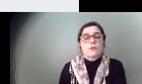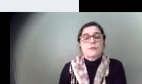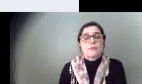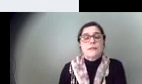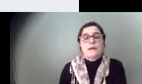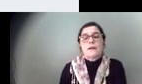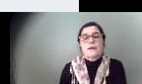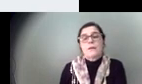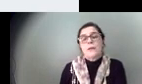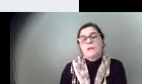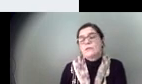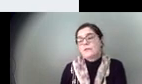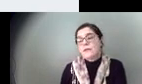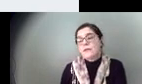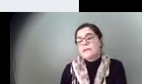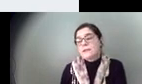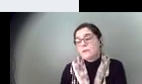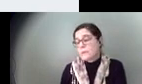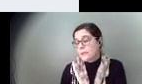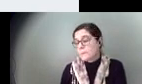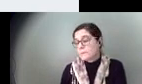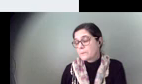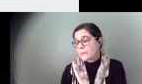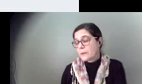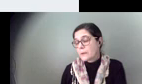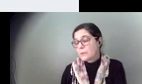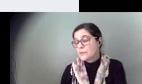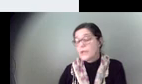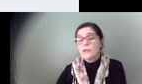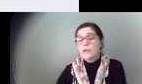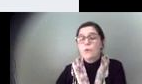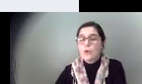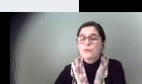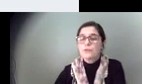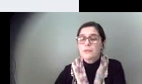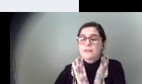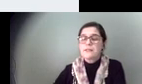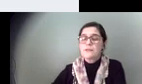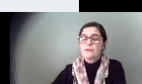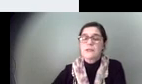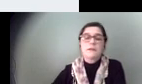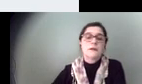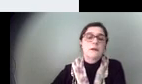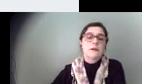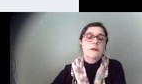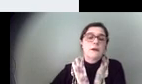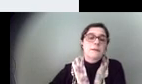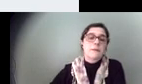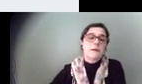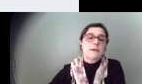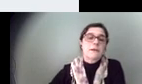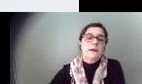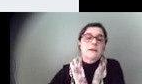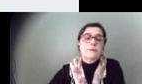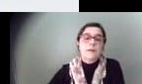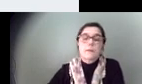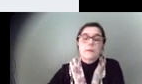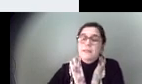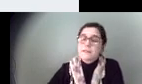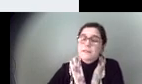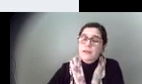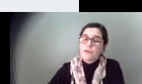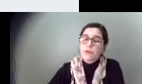gente só consegue realmente fazer um diagnóstico preciso, né, saber a questão